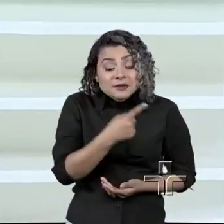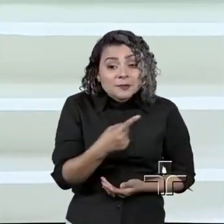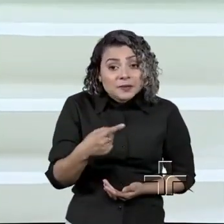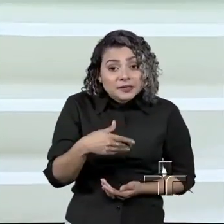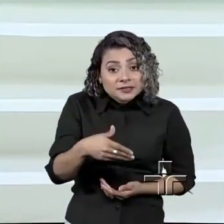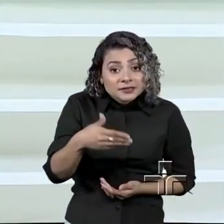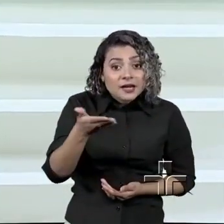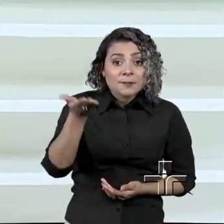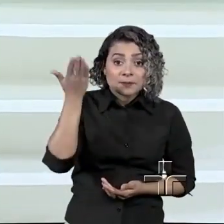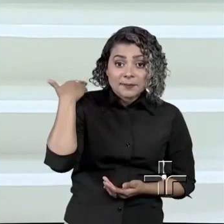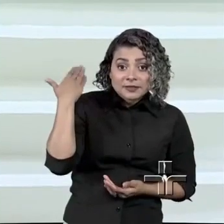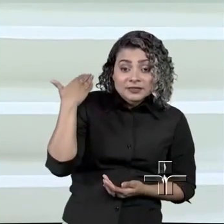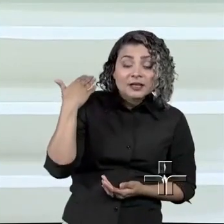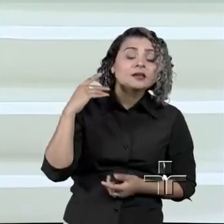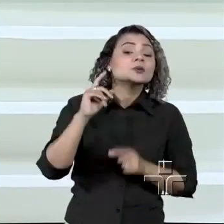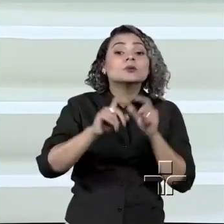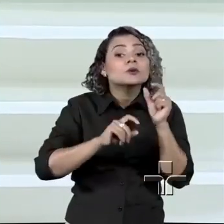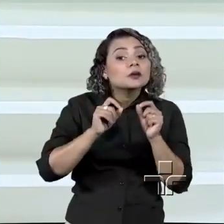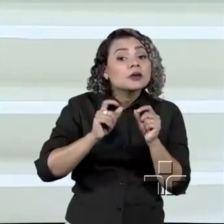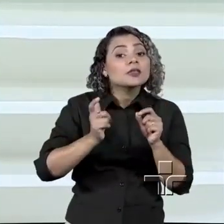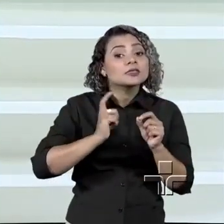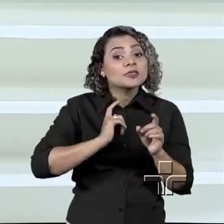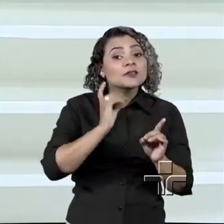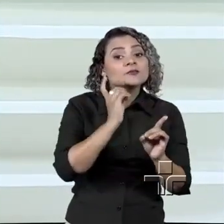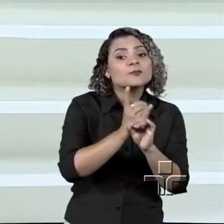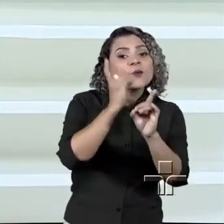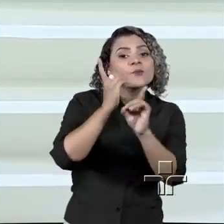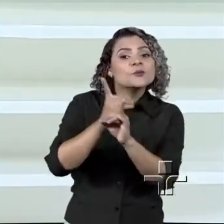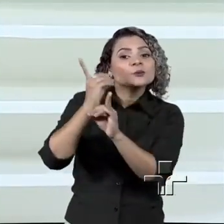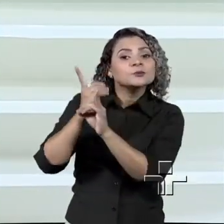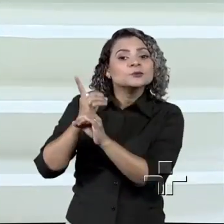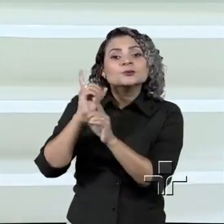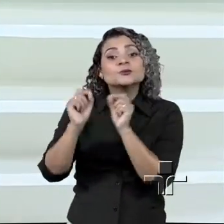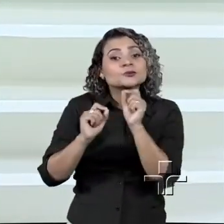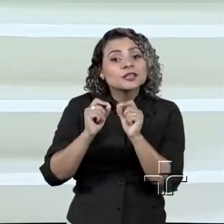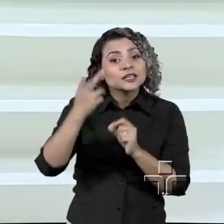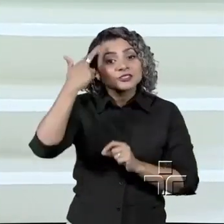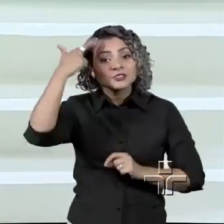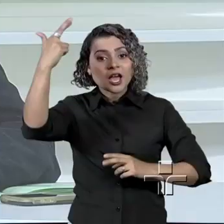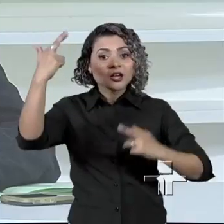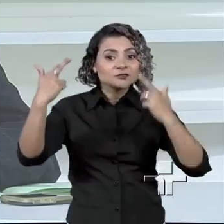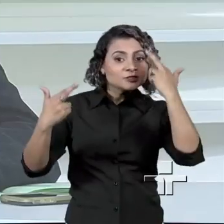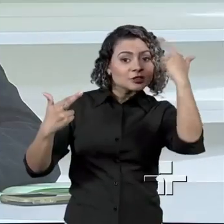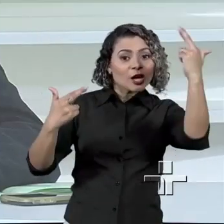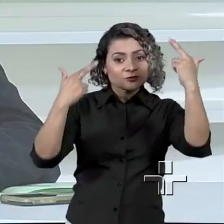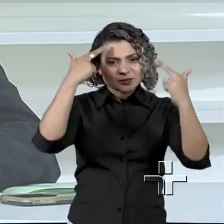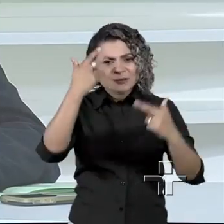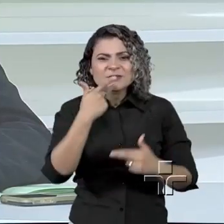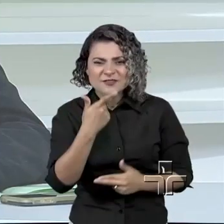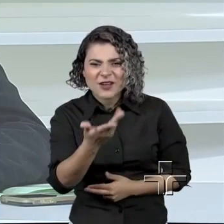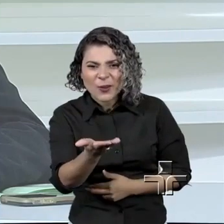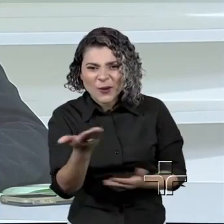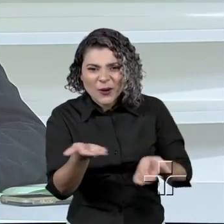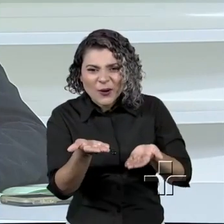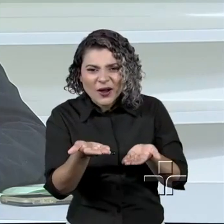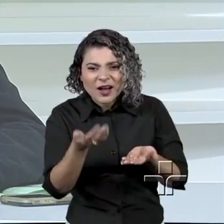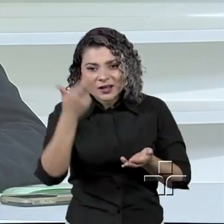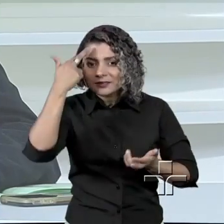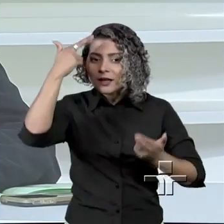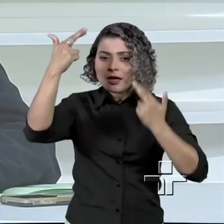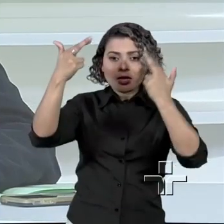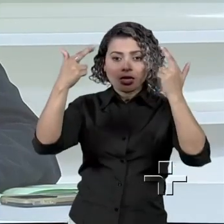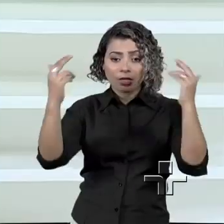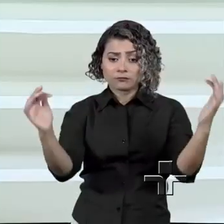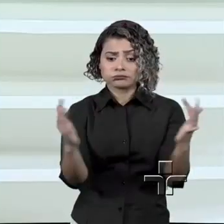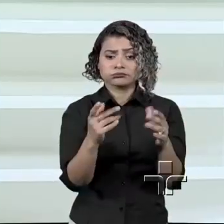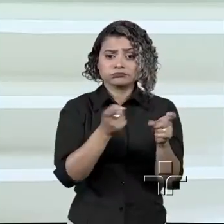que passou, eu vi vários encontros, né, de caciques, esses aí que você está mencionando, e